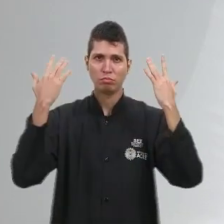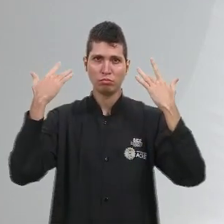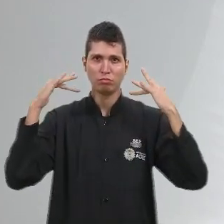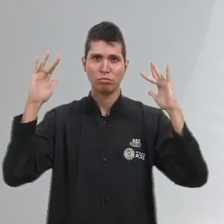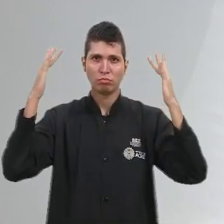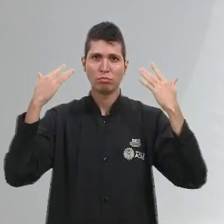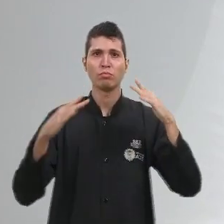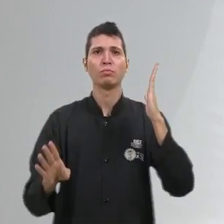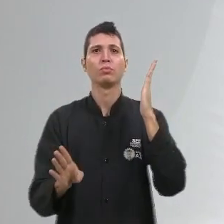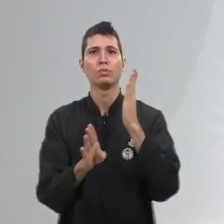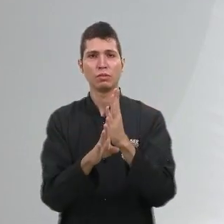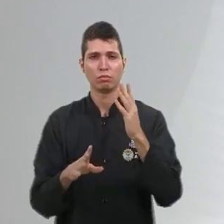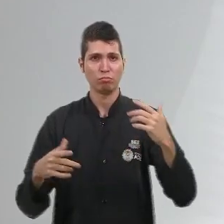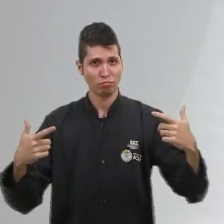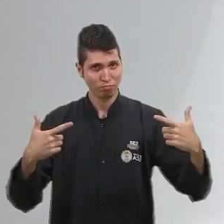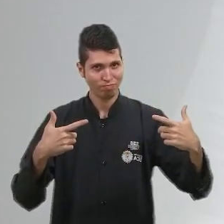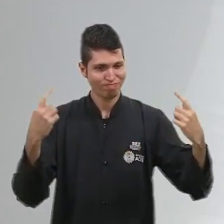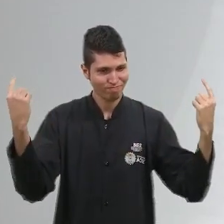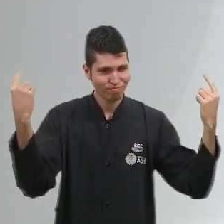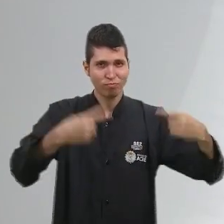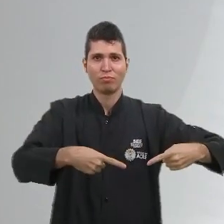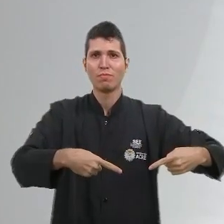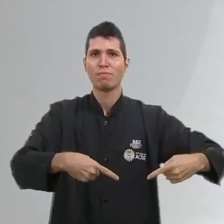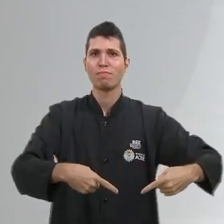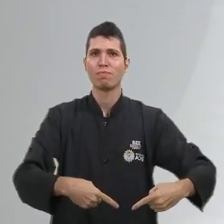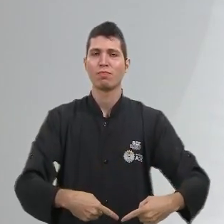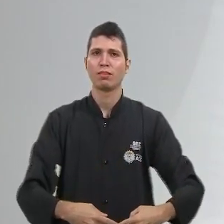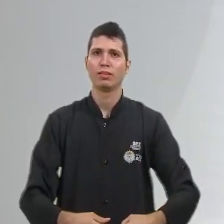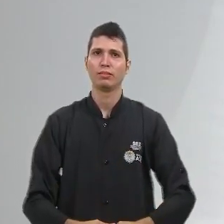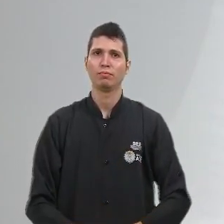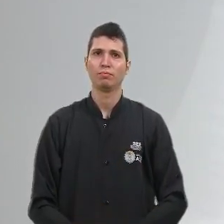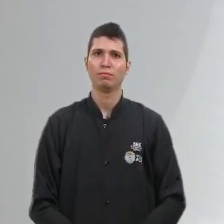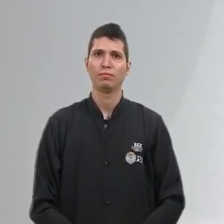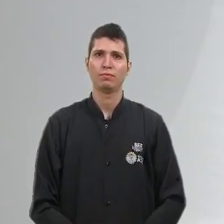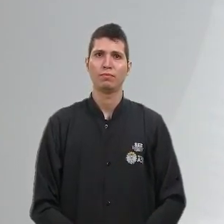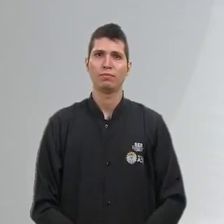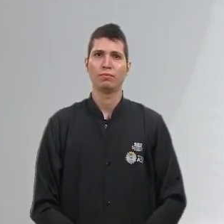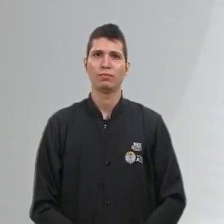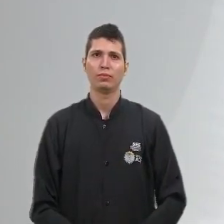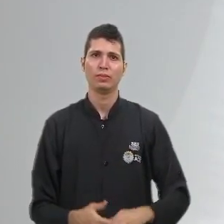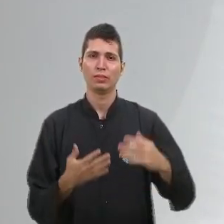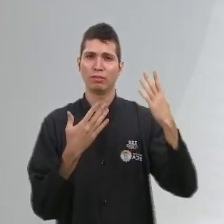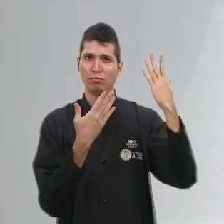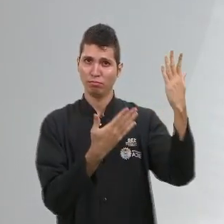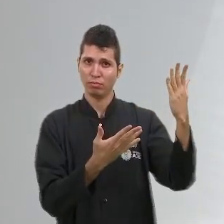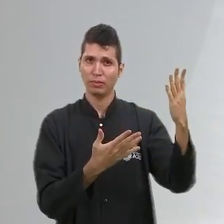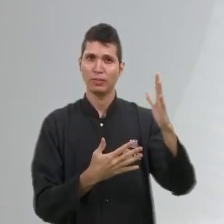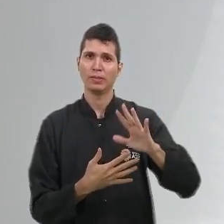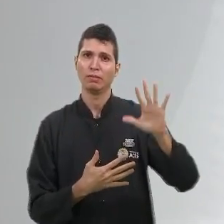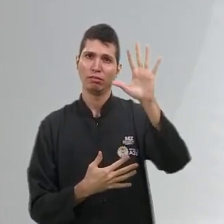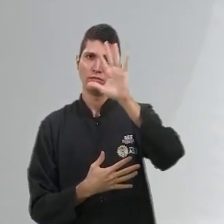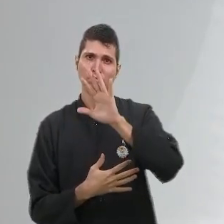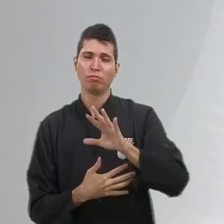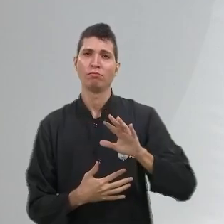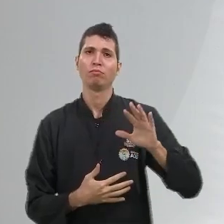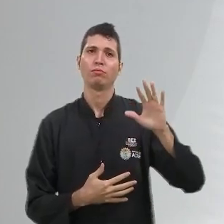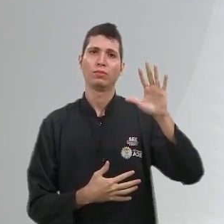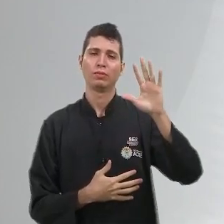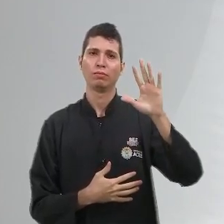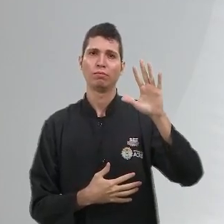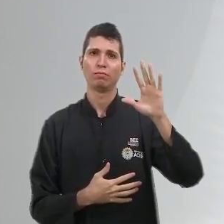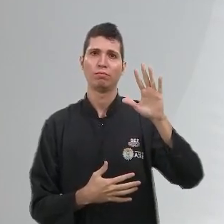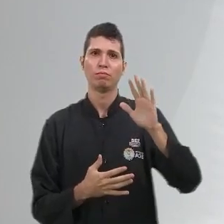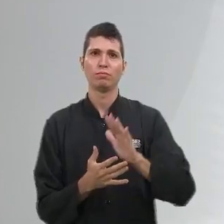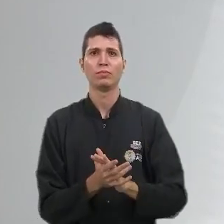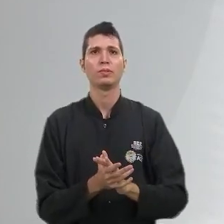intensos conflitos, galera. Aí vamos voltar aqui no mapa para entender, né, o que aconteceu depois disso, né?